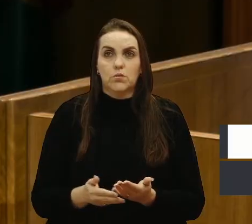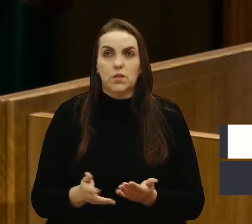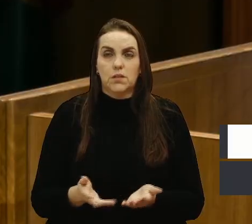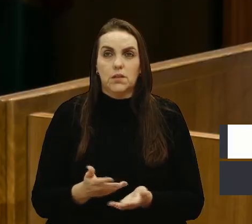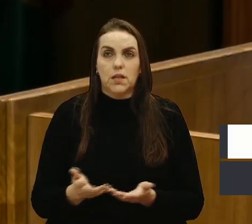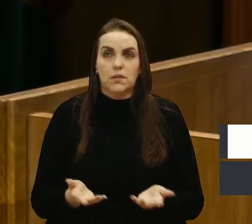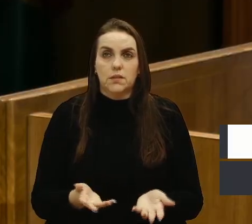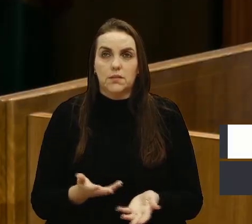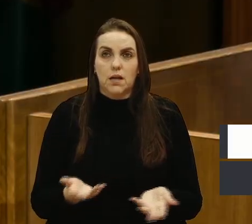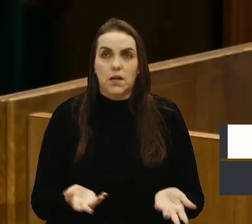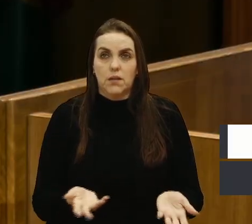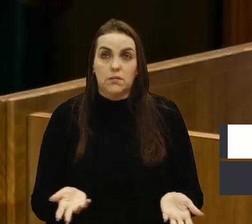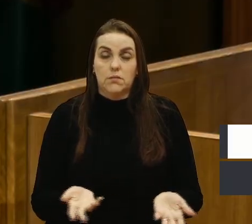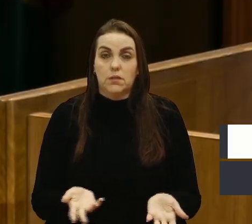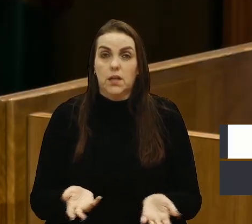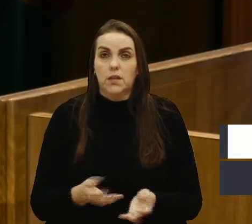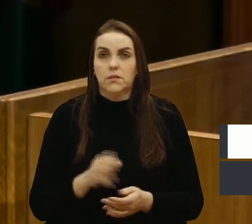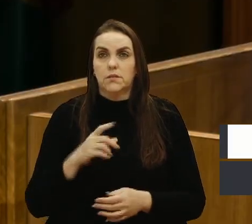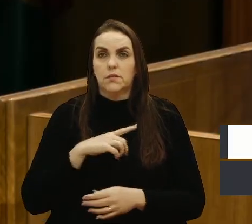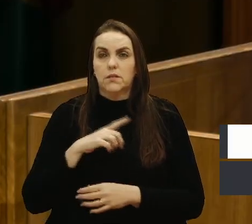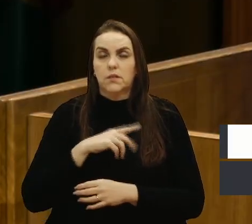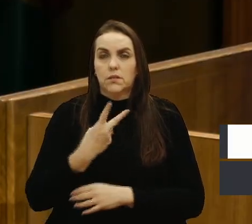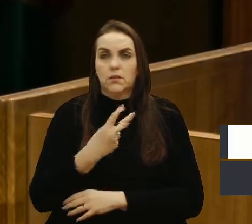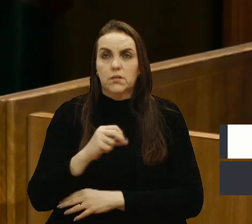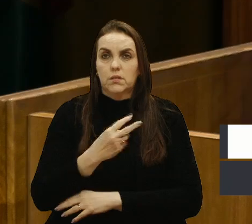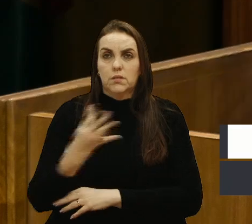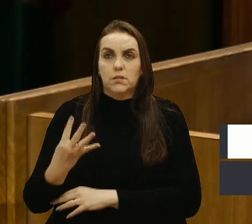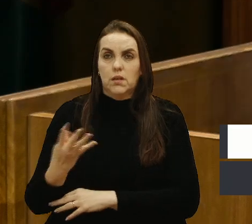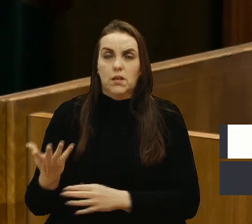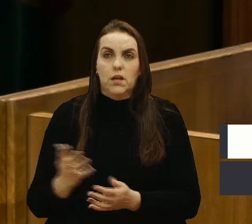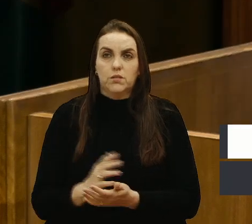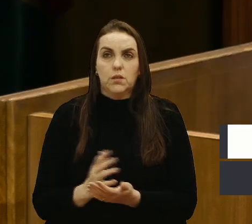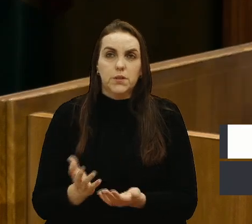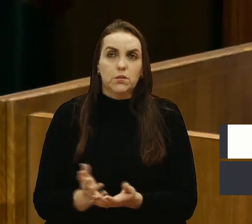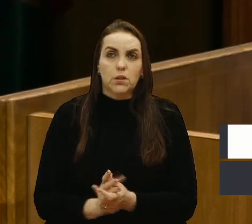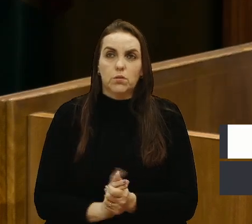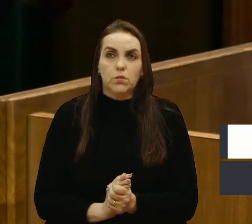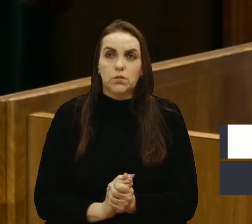o prefeito em 2024 falava isso e eu vou pedir para a TV Câmara passar